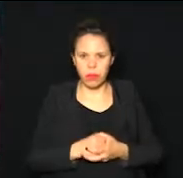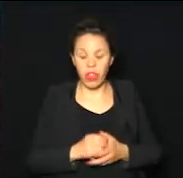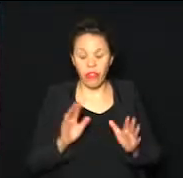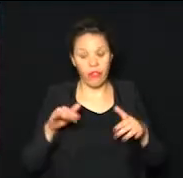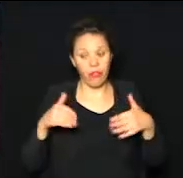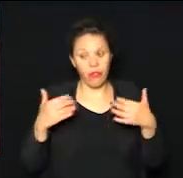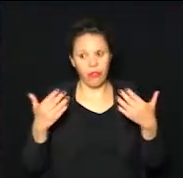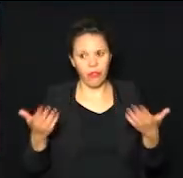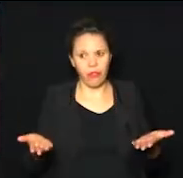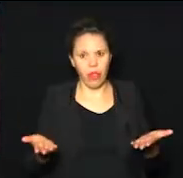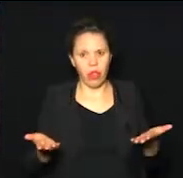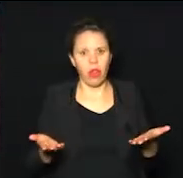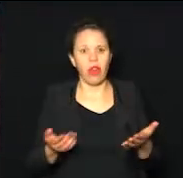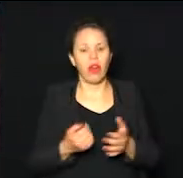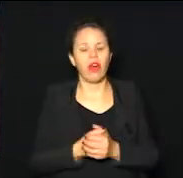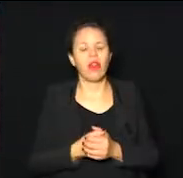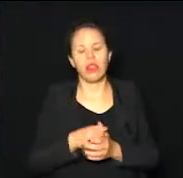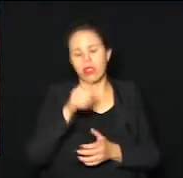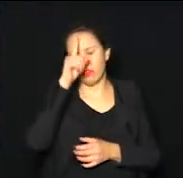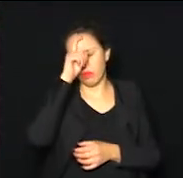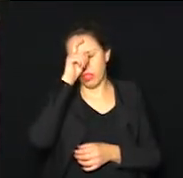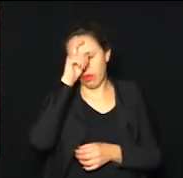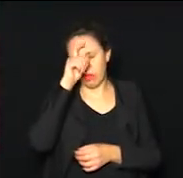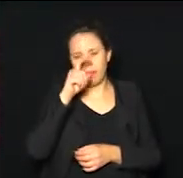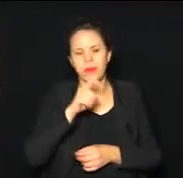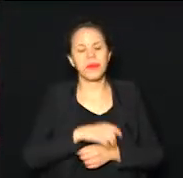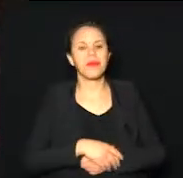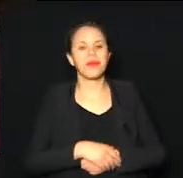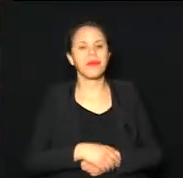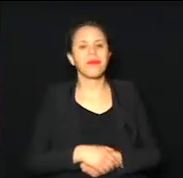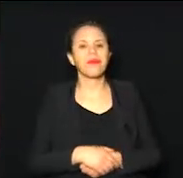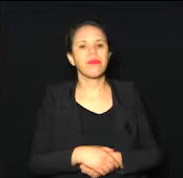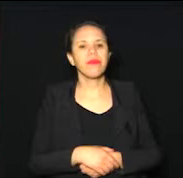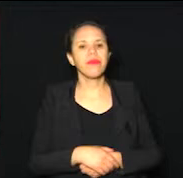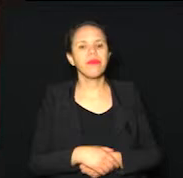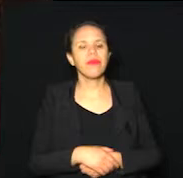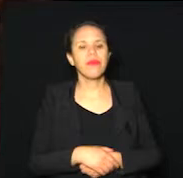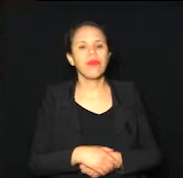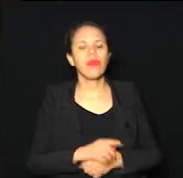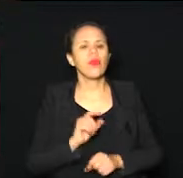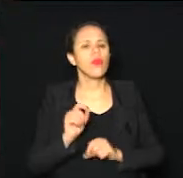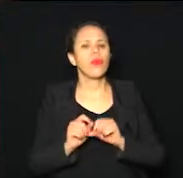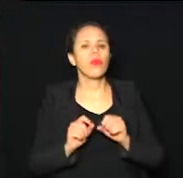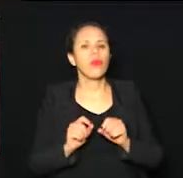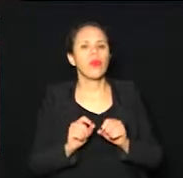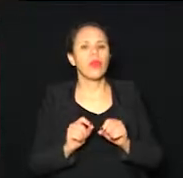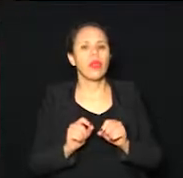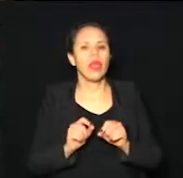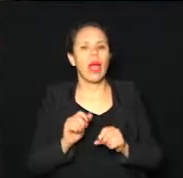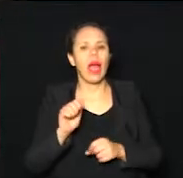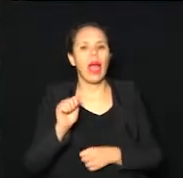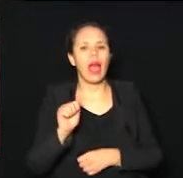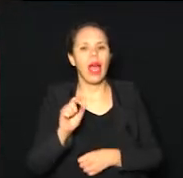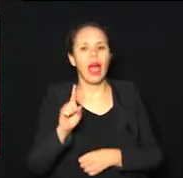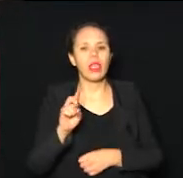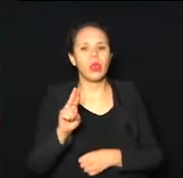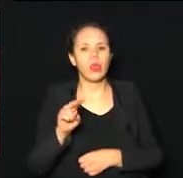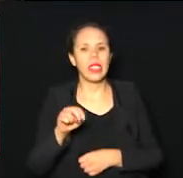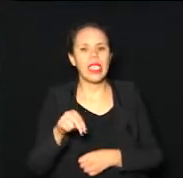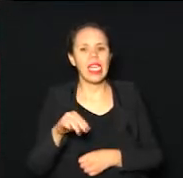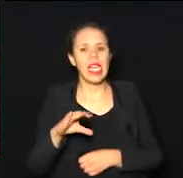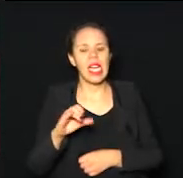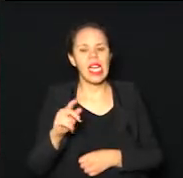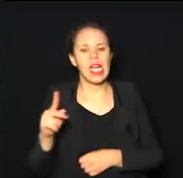fora, né, do ambiente hospitalar. Bem, o que a Unicamp tem feito durante todo